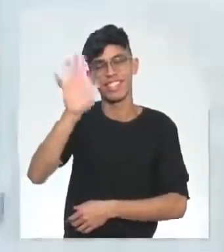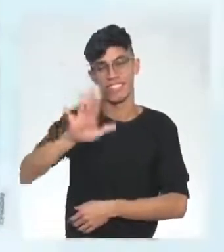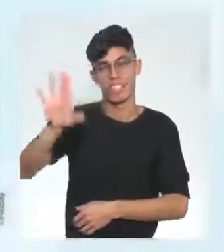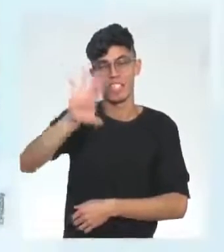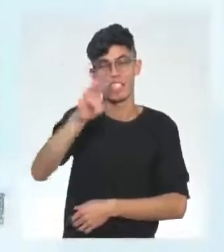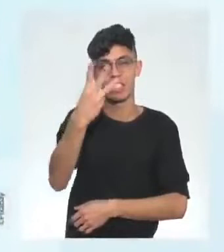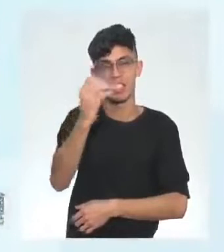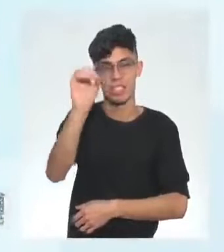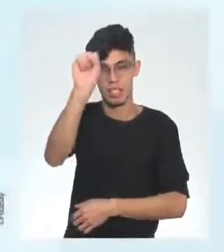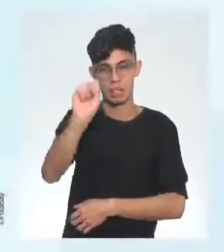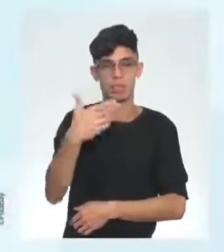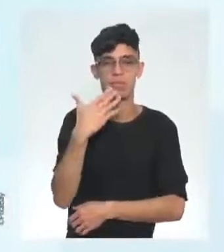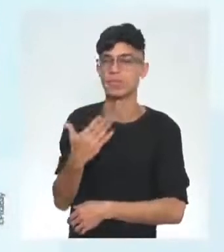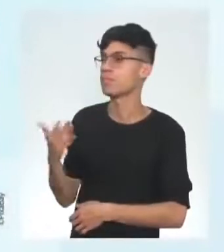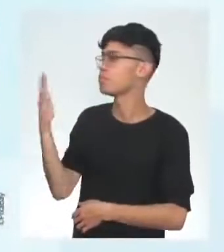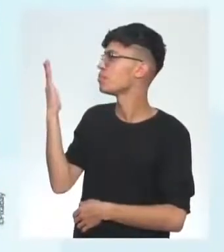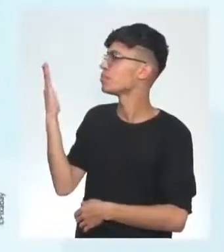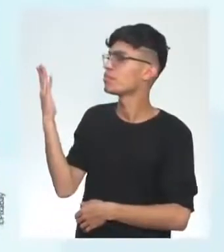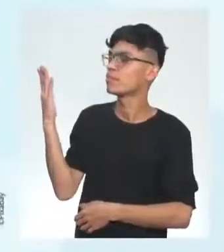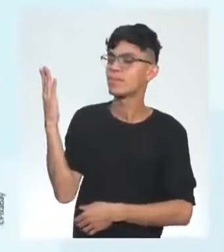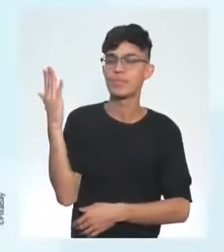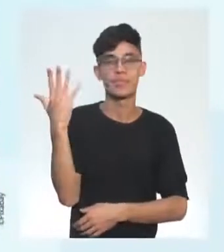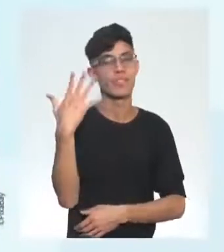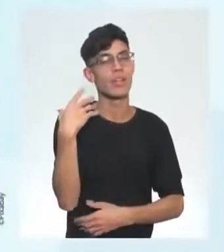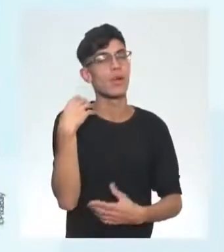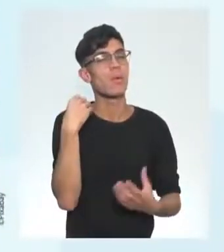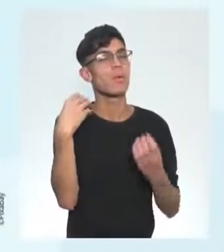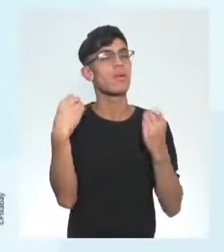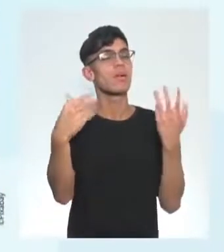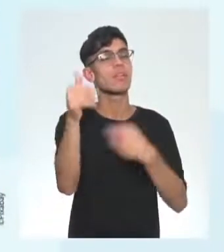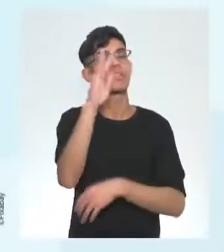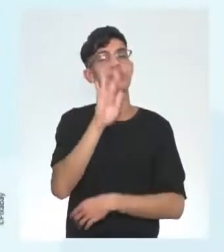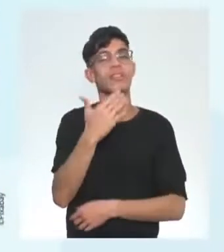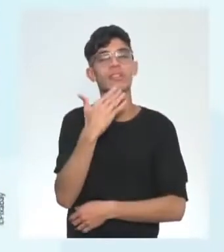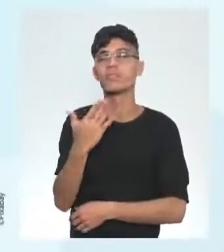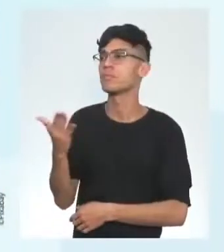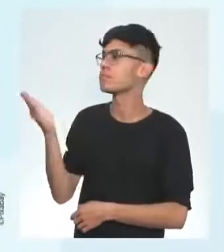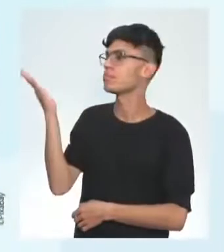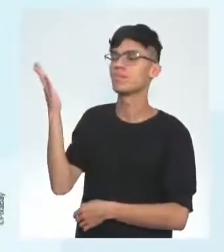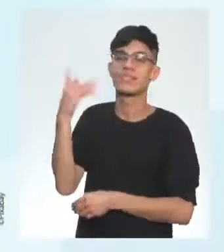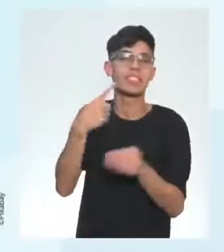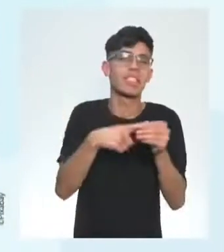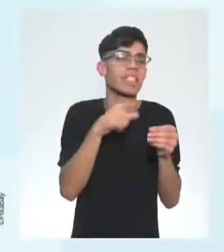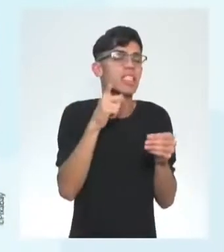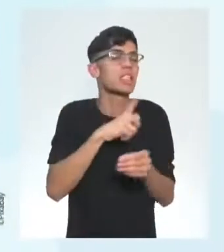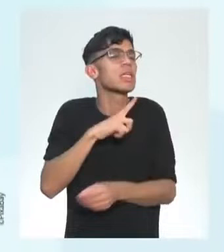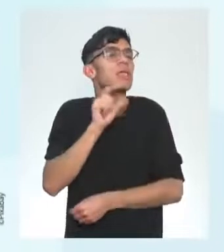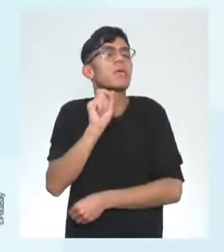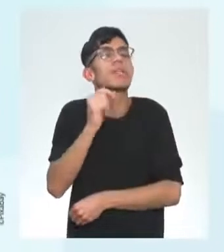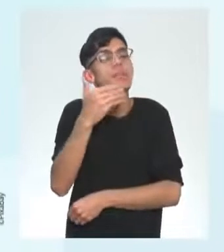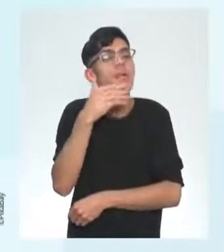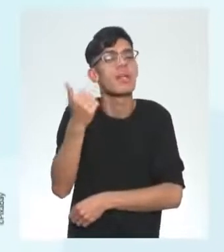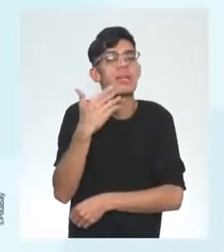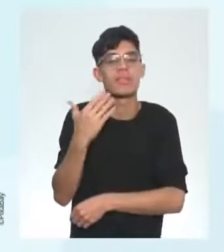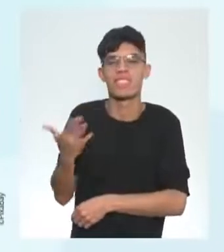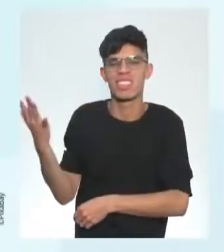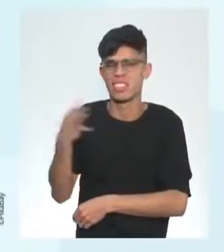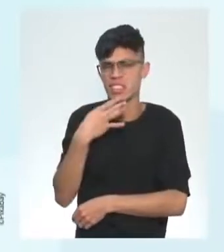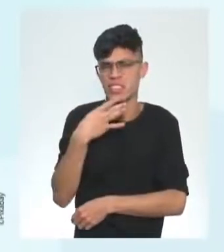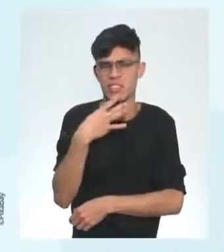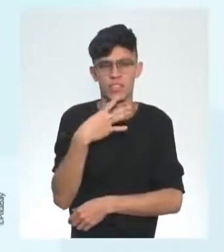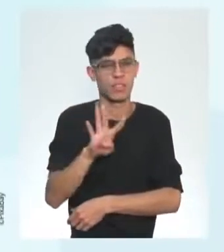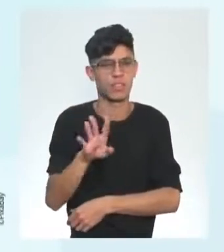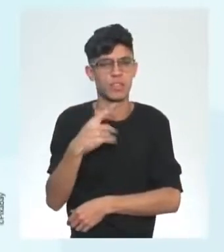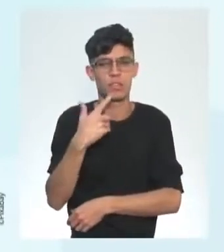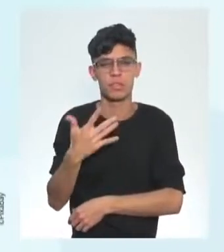30 segundos. Agora, passeando pelo Brasil, o que há de melhor nessa cidade? Eu sei que essa é um pouquinho menos conhecida para nós aqui